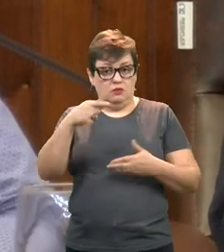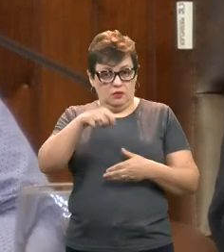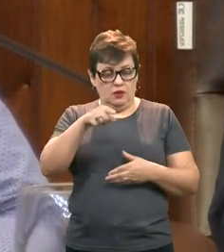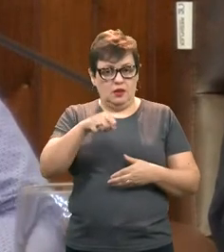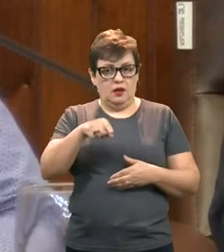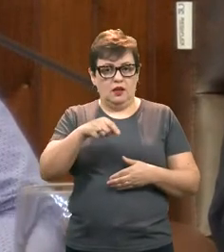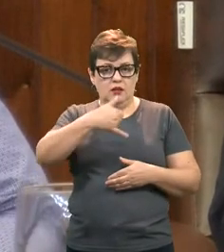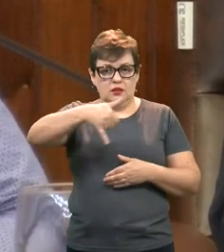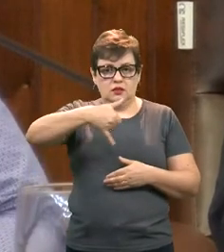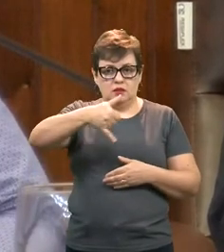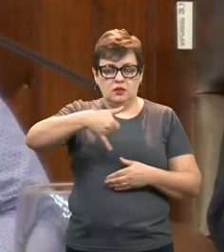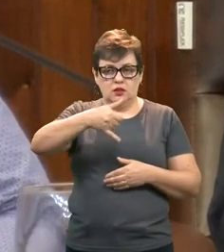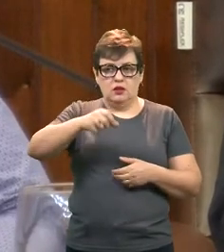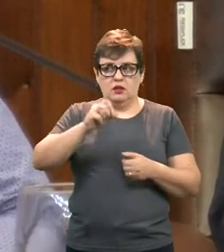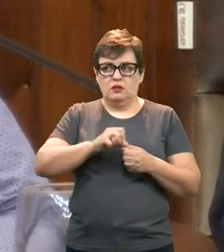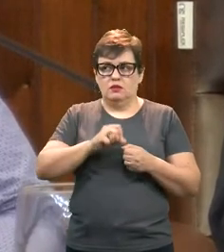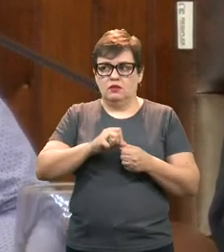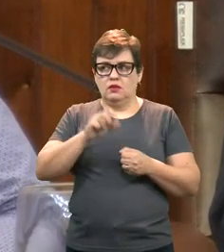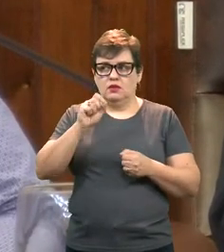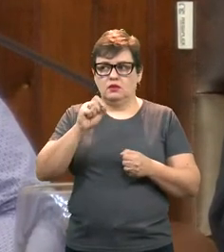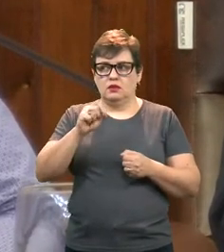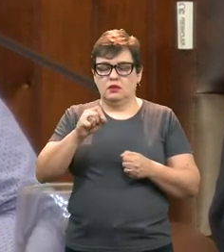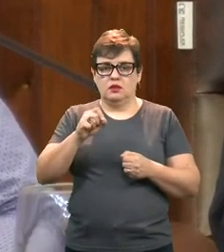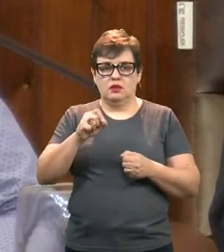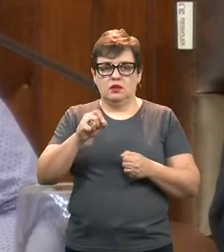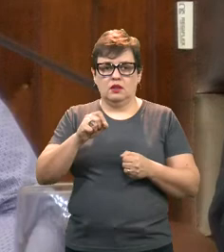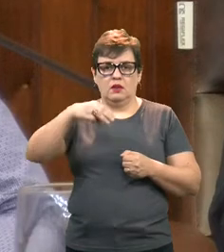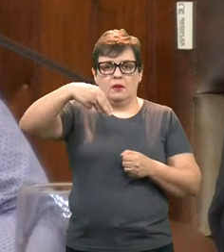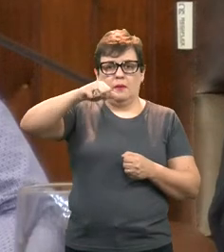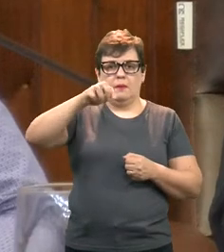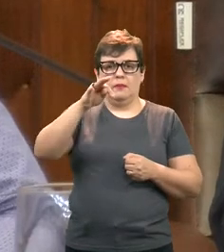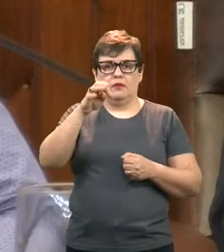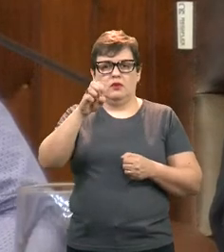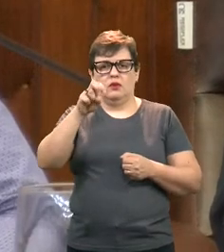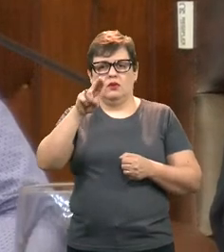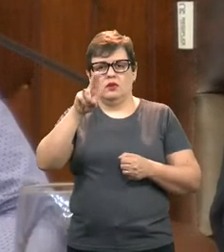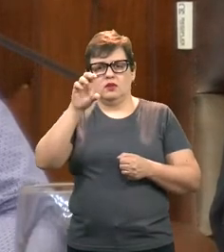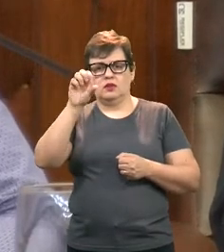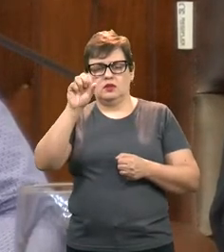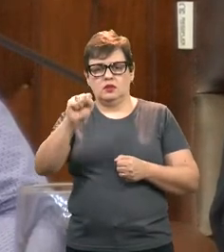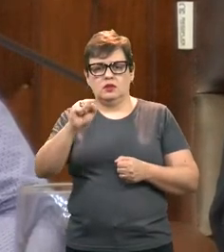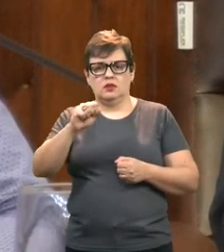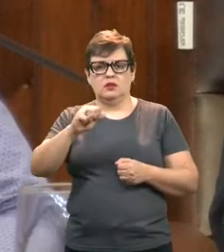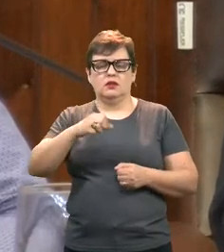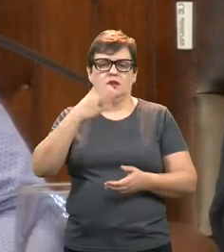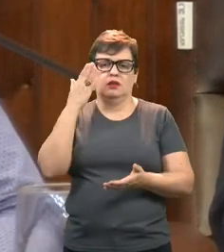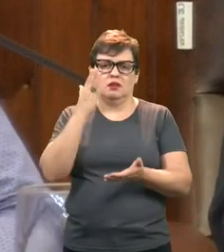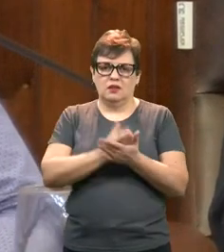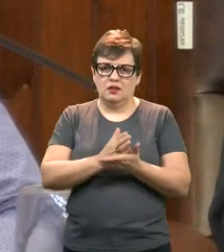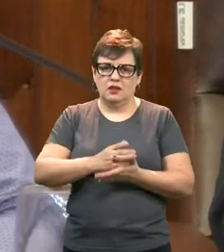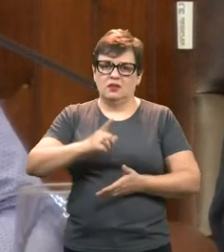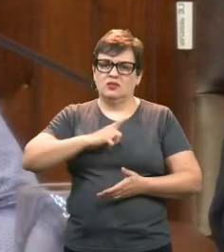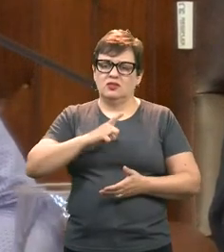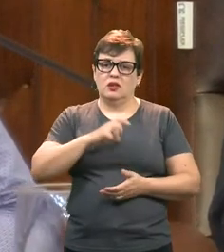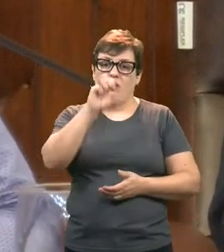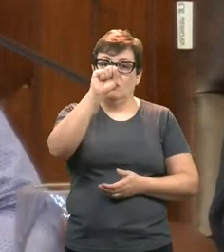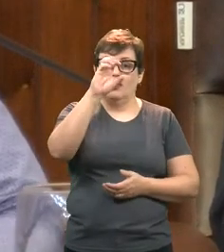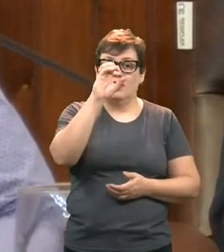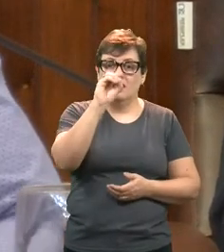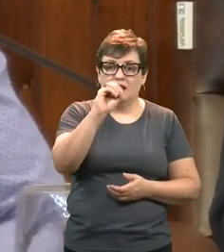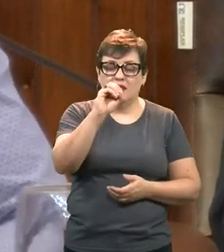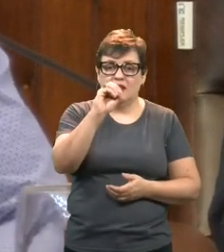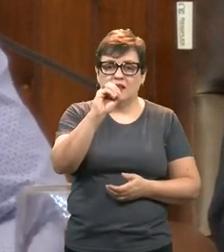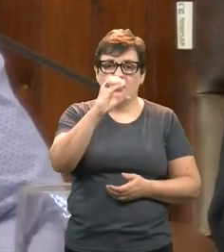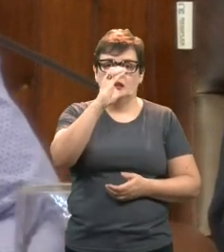filho, de 12 anos, parasse com as 80 convulsões diárias. Aliás, Matheus é